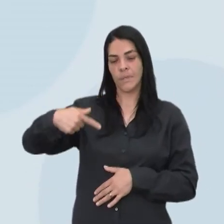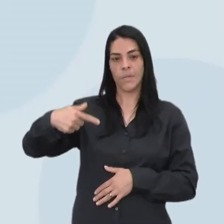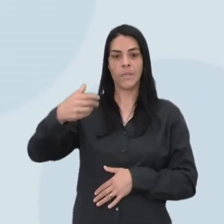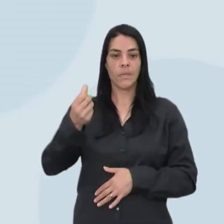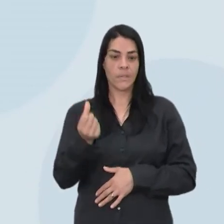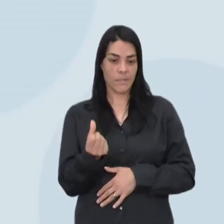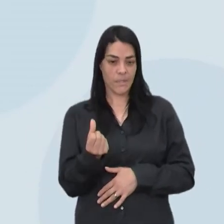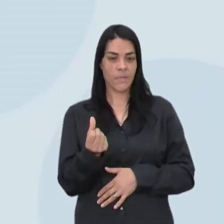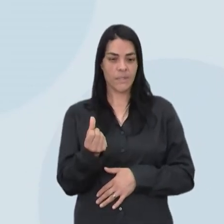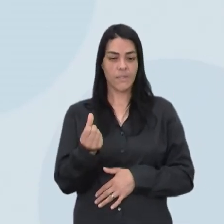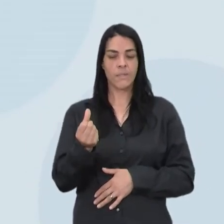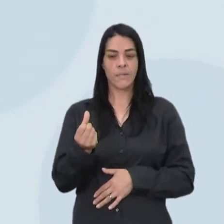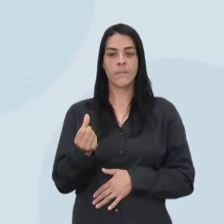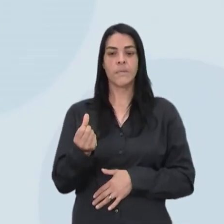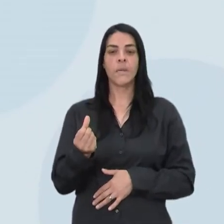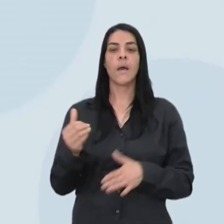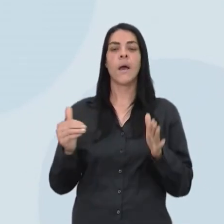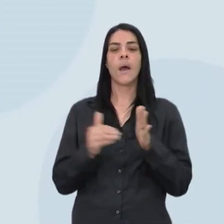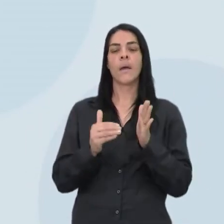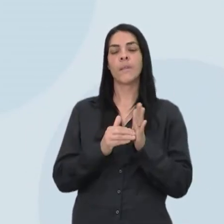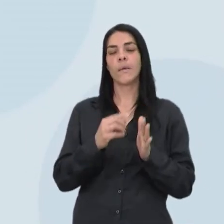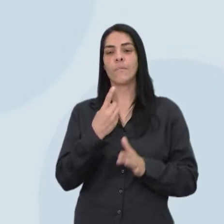1776, e ela acabou durando aí até